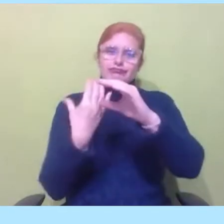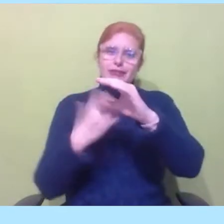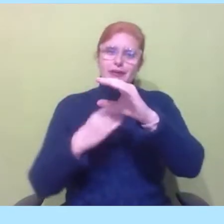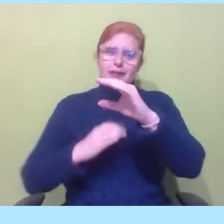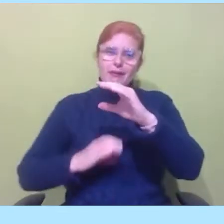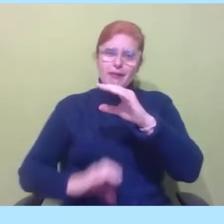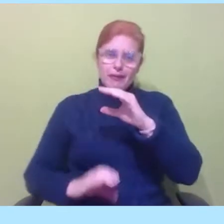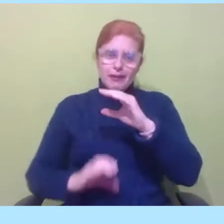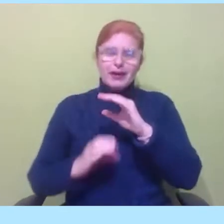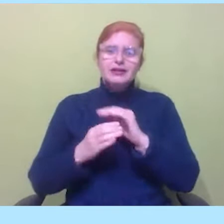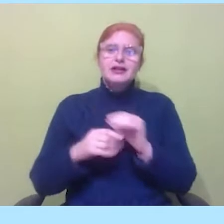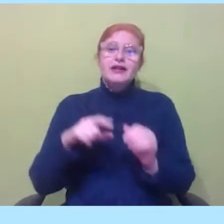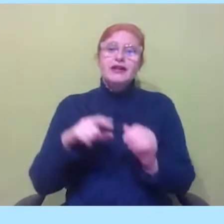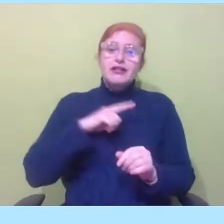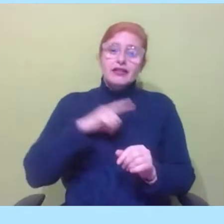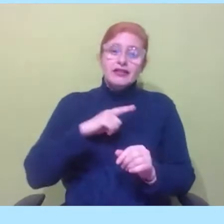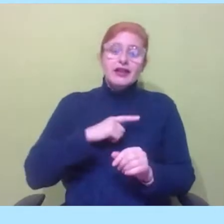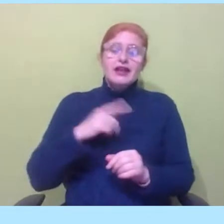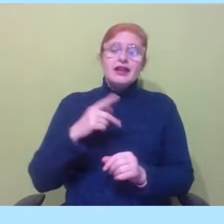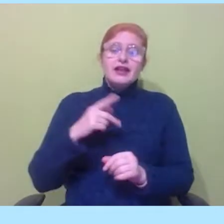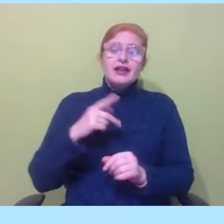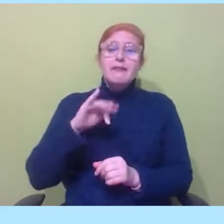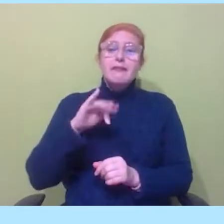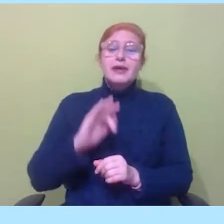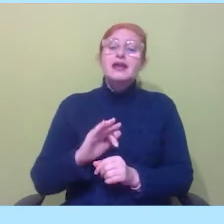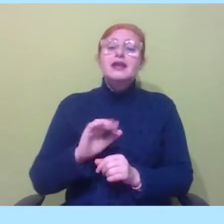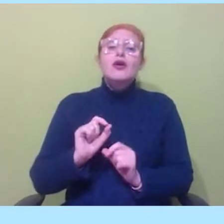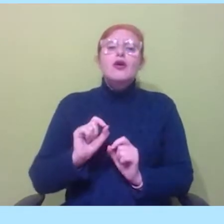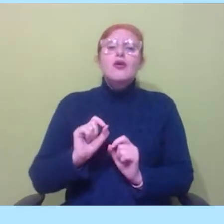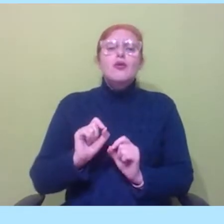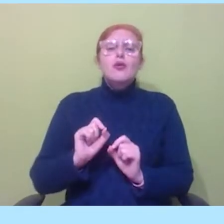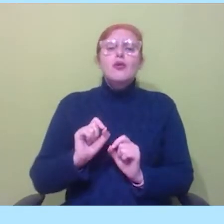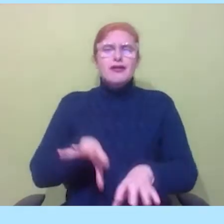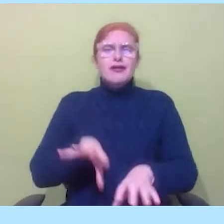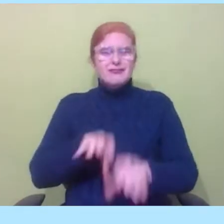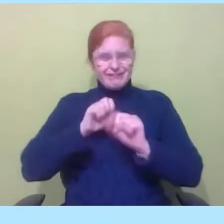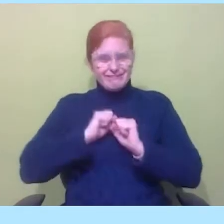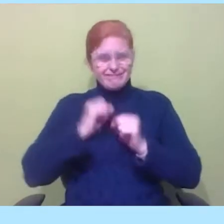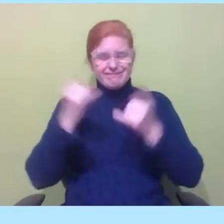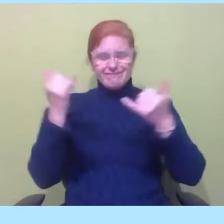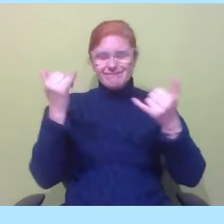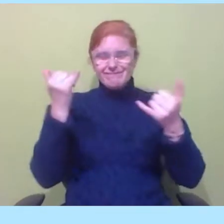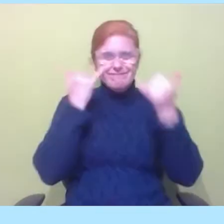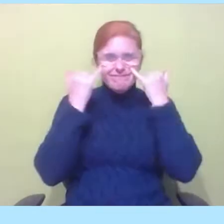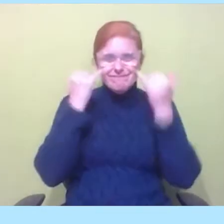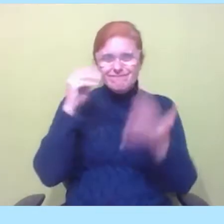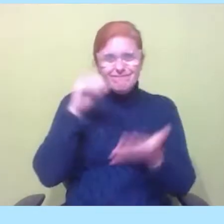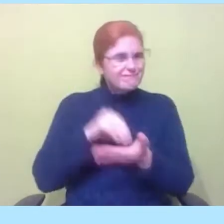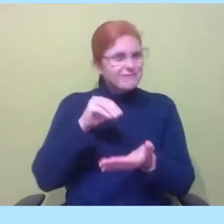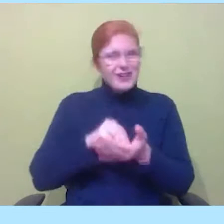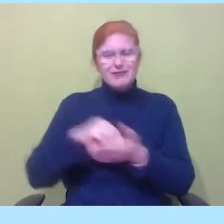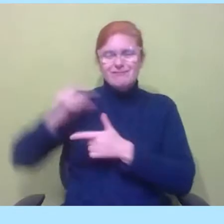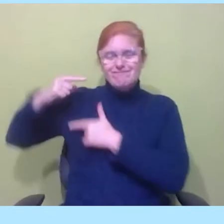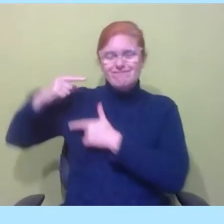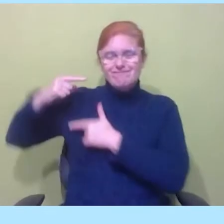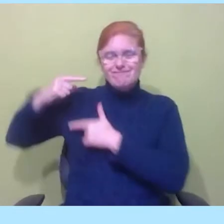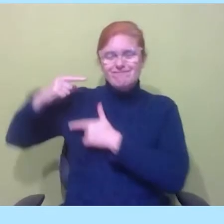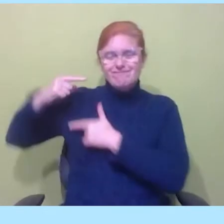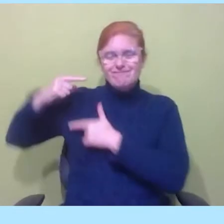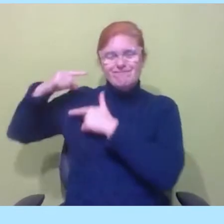um comentário da Pri falando sobre como esse apego à desinformação, ele também é uma herança colonial, né,